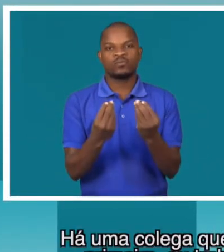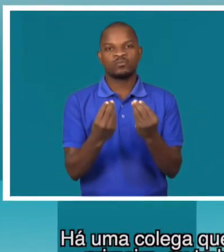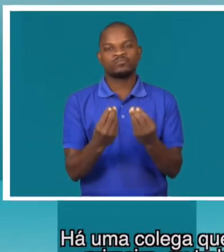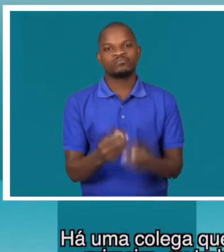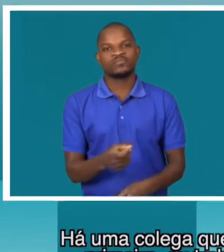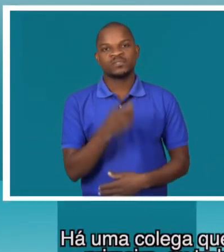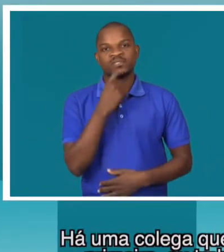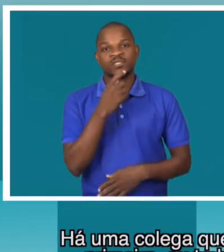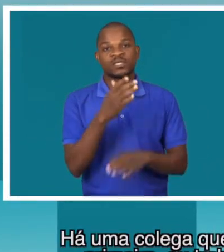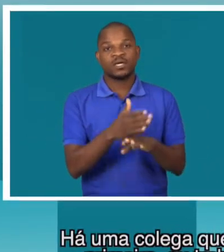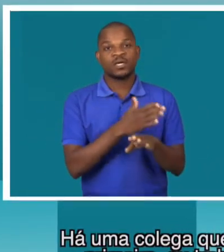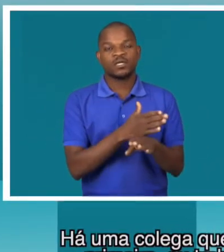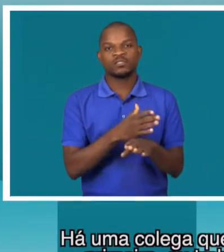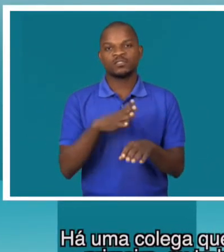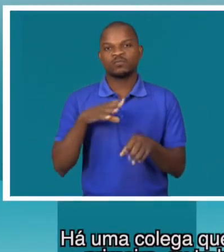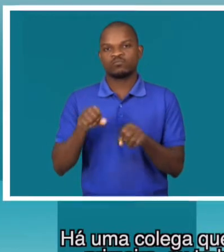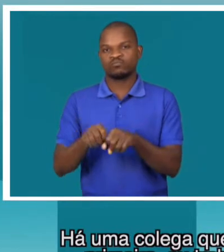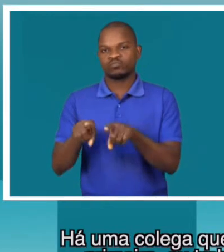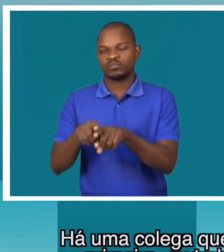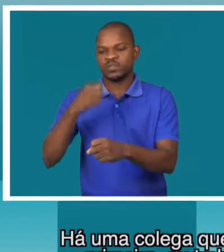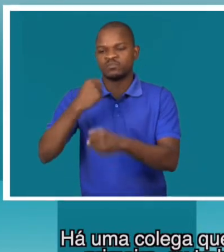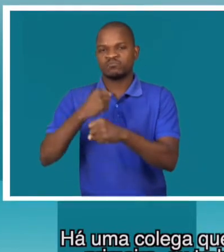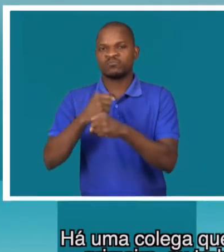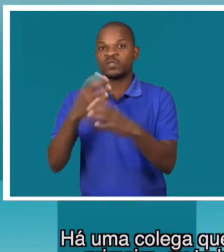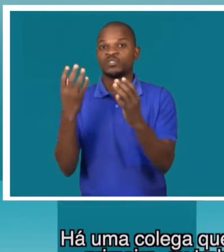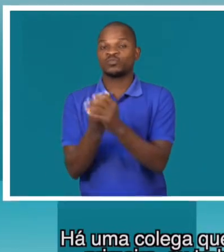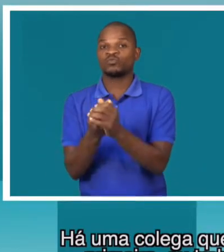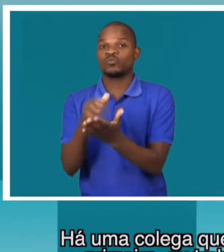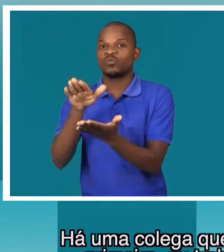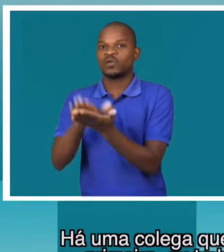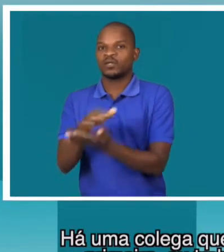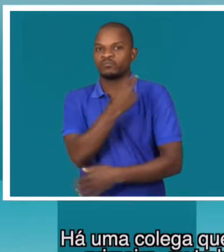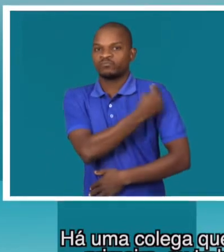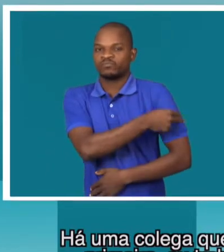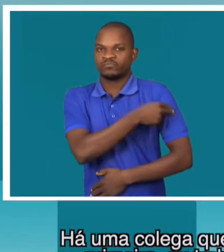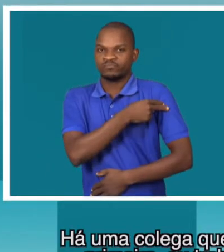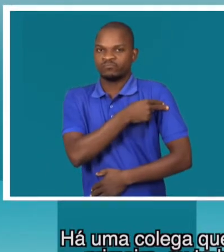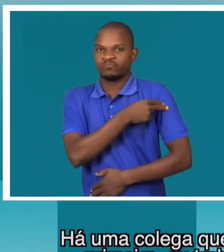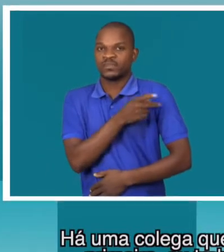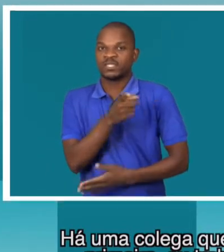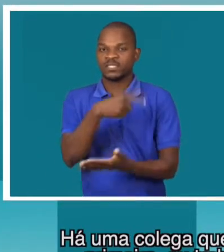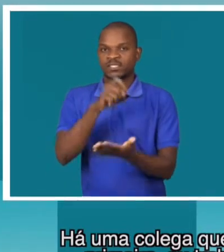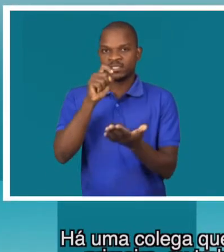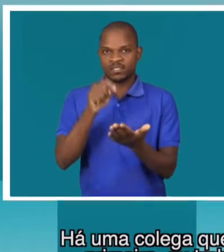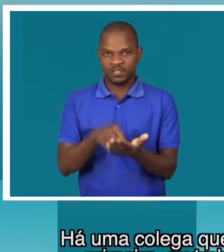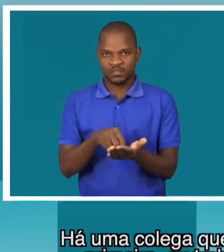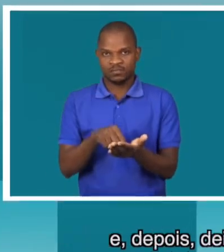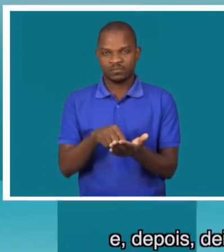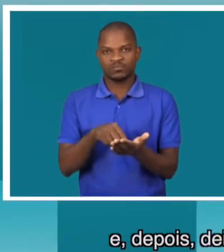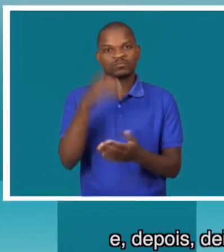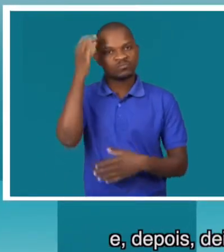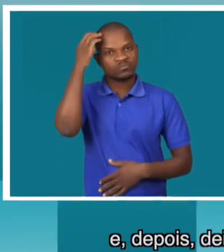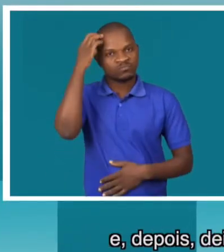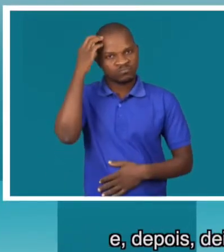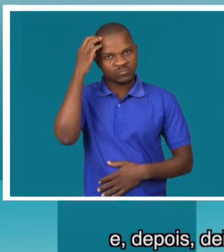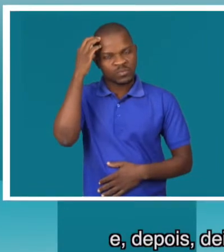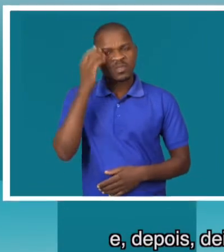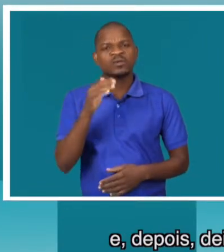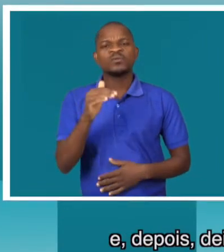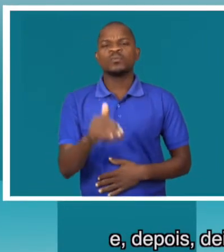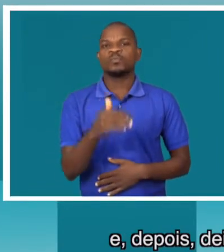minha colega que trabalhava comigo no hospital. Porque primeiro eu trabalhei no Hospital Central. Então,